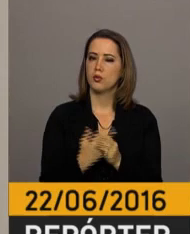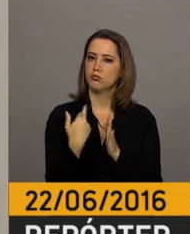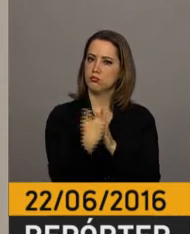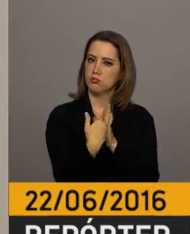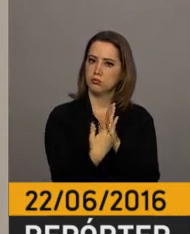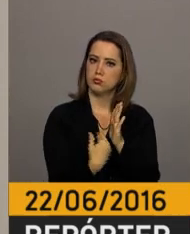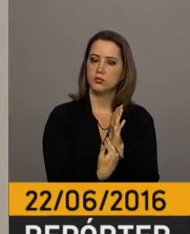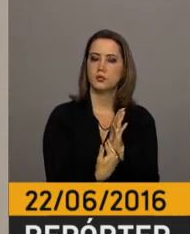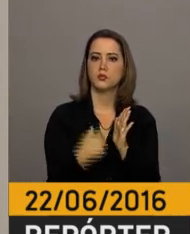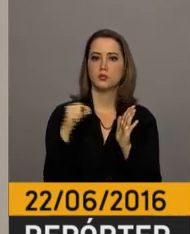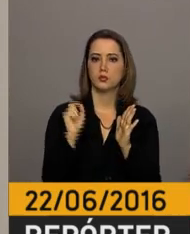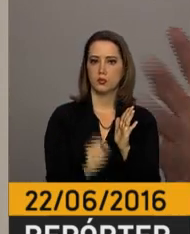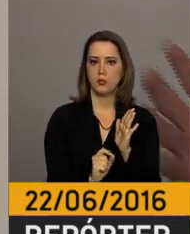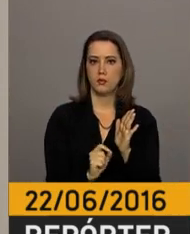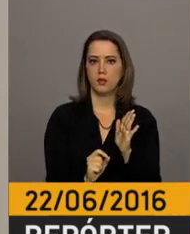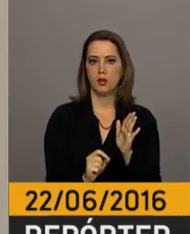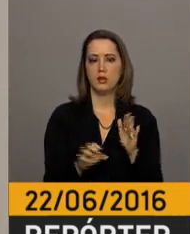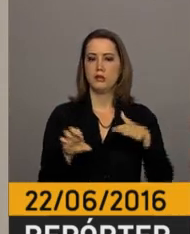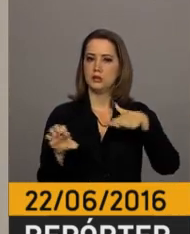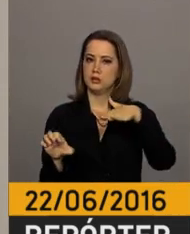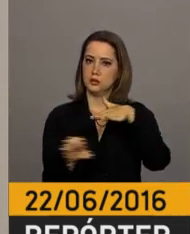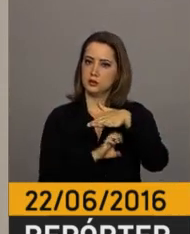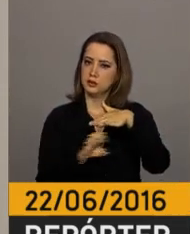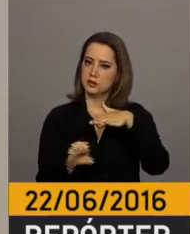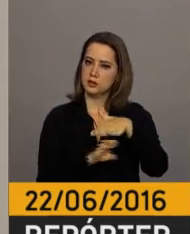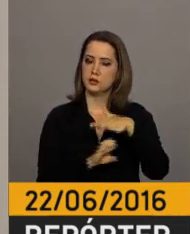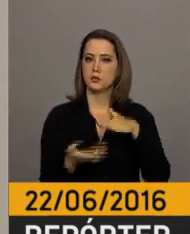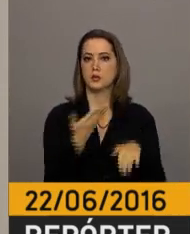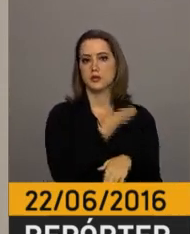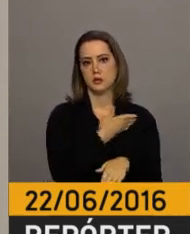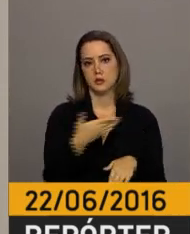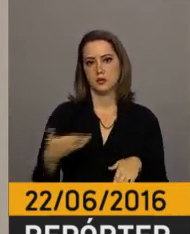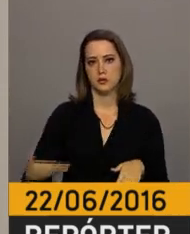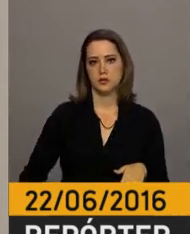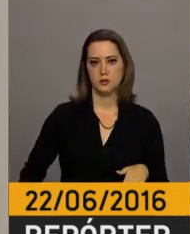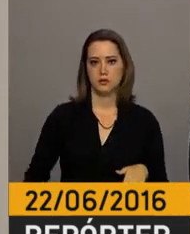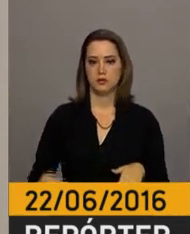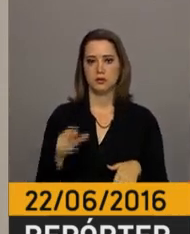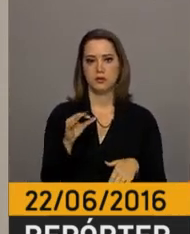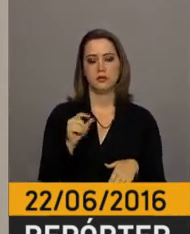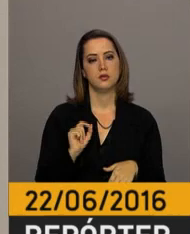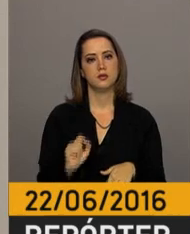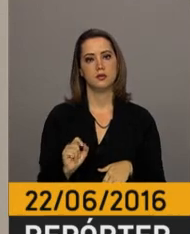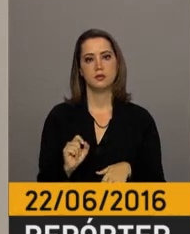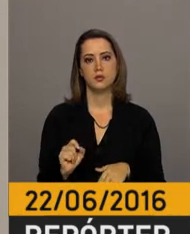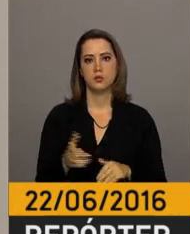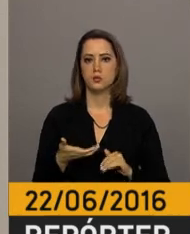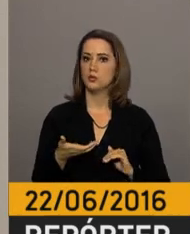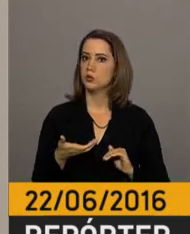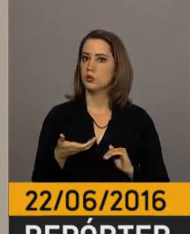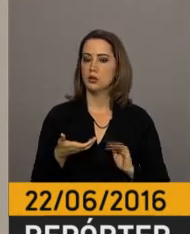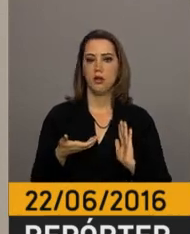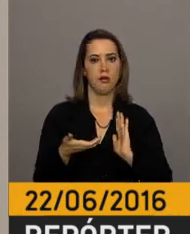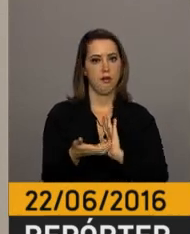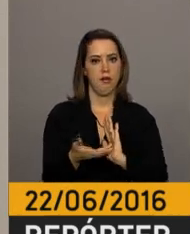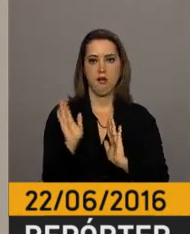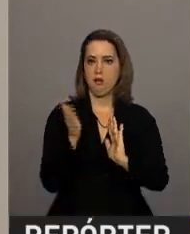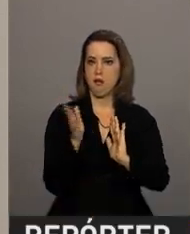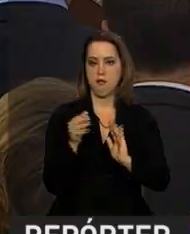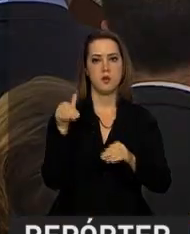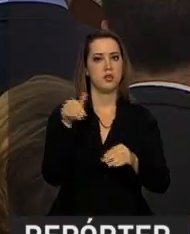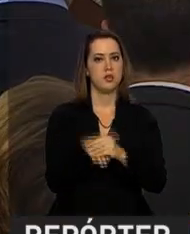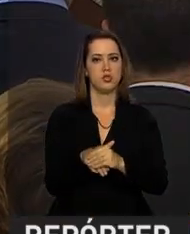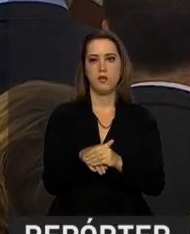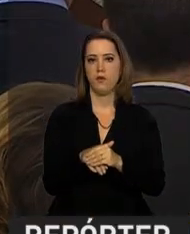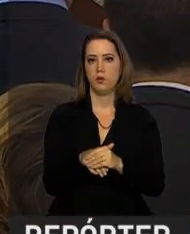moralizadora a questão das empresas das nomeações para as empresas estatais a câmara voltou na semana passada e